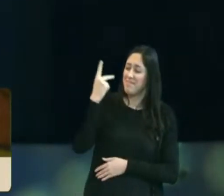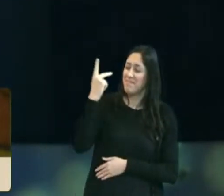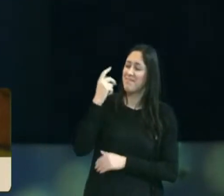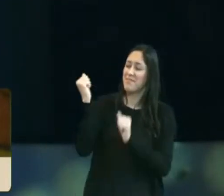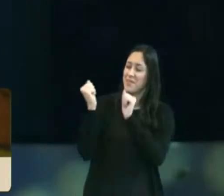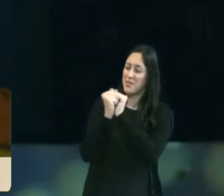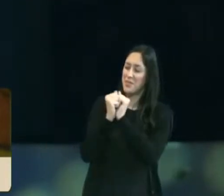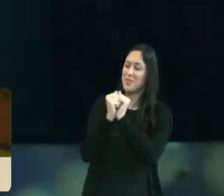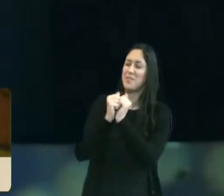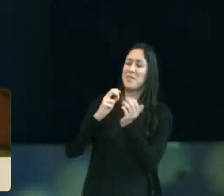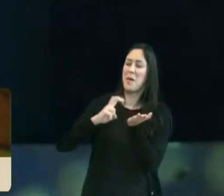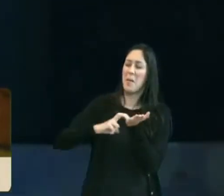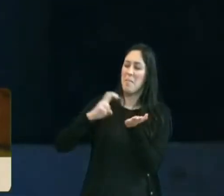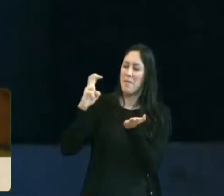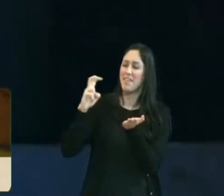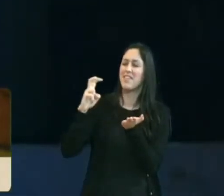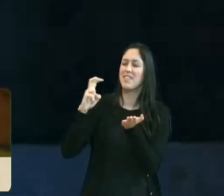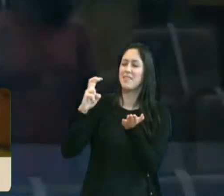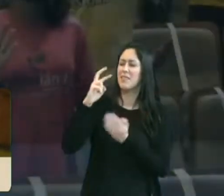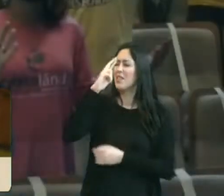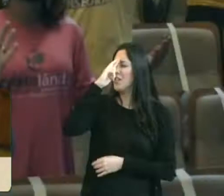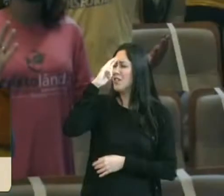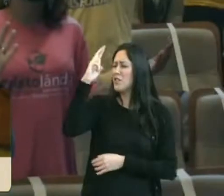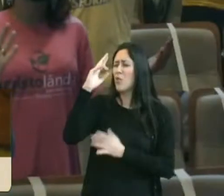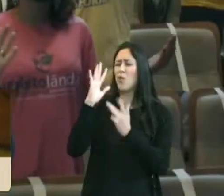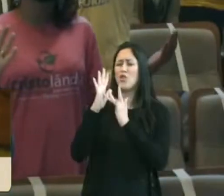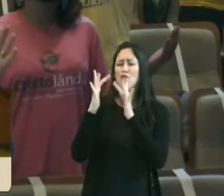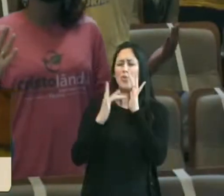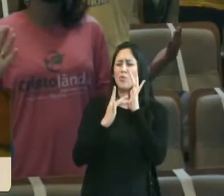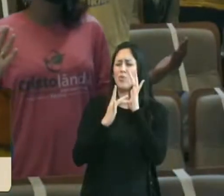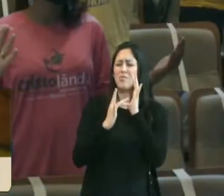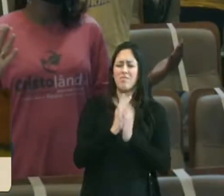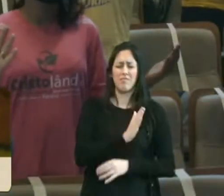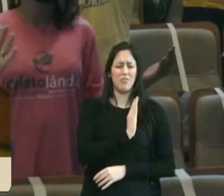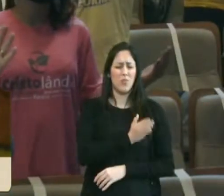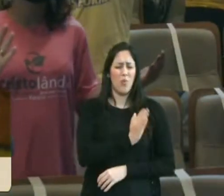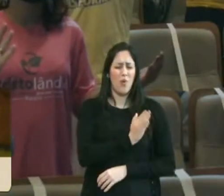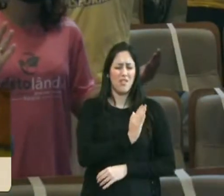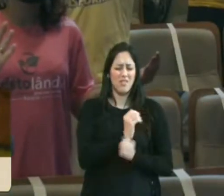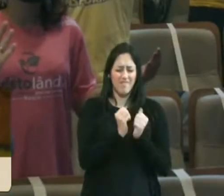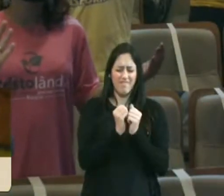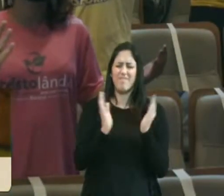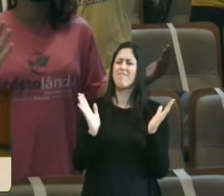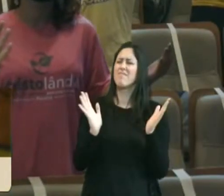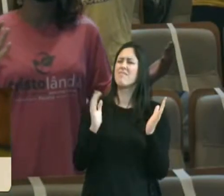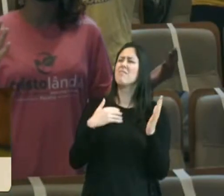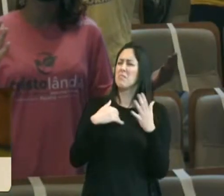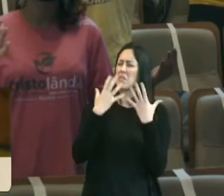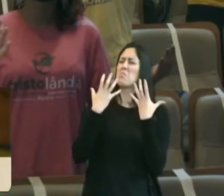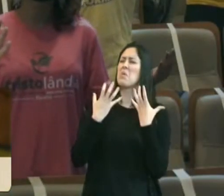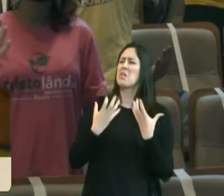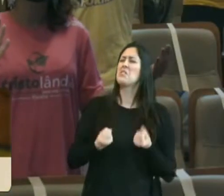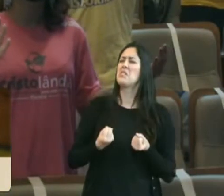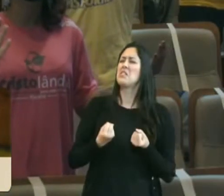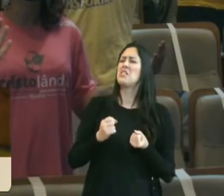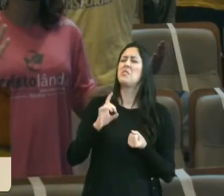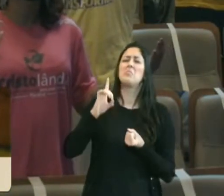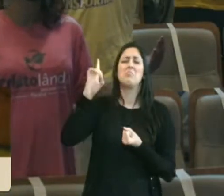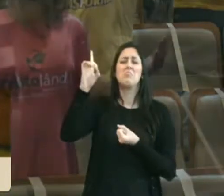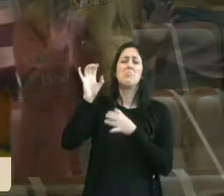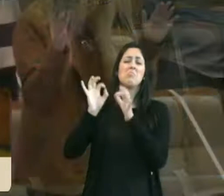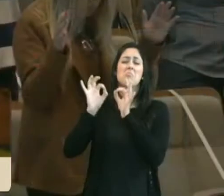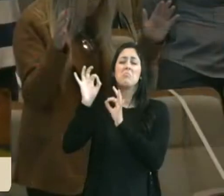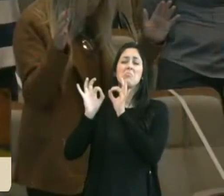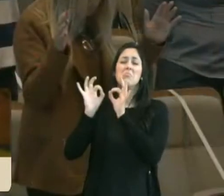esta manhã. Senhor Jesus, eu abro meu coração para receber